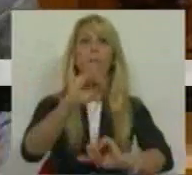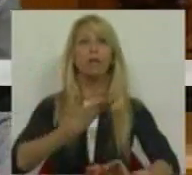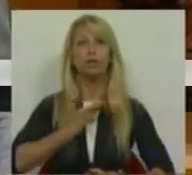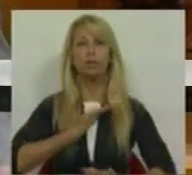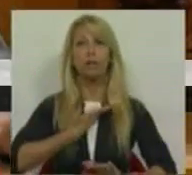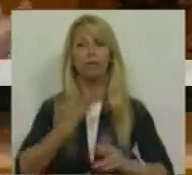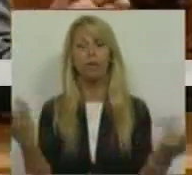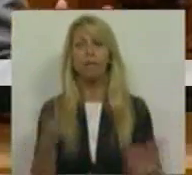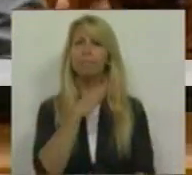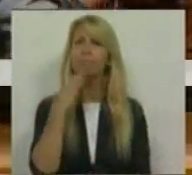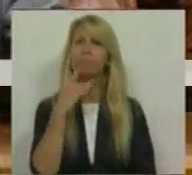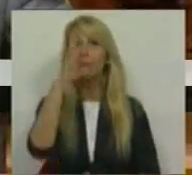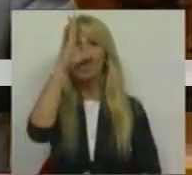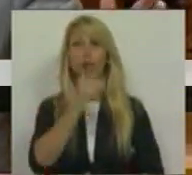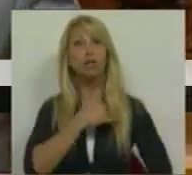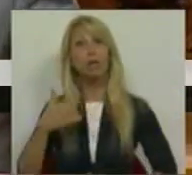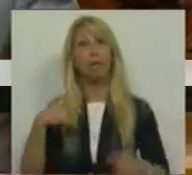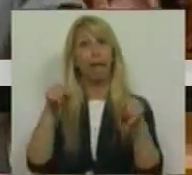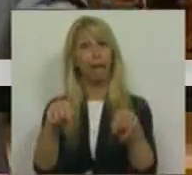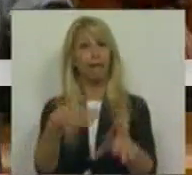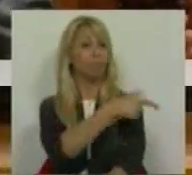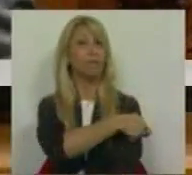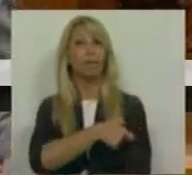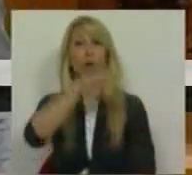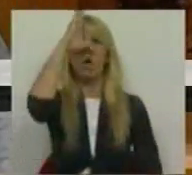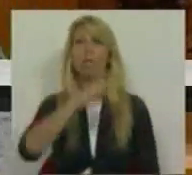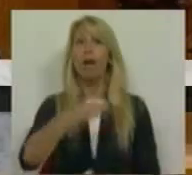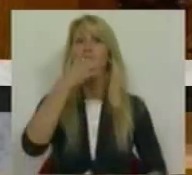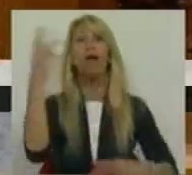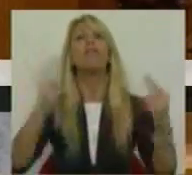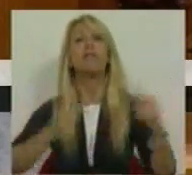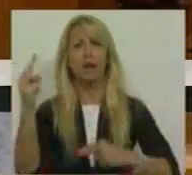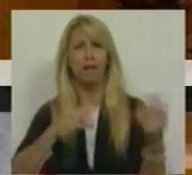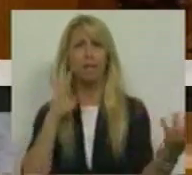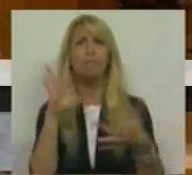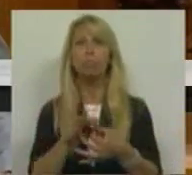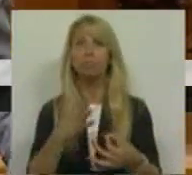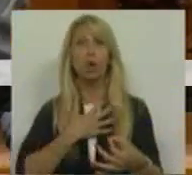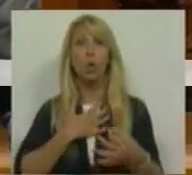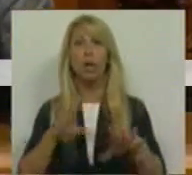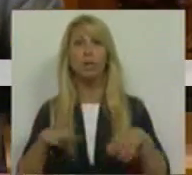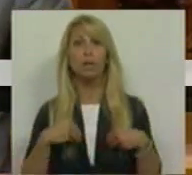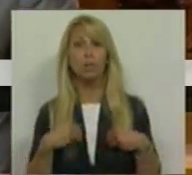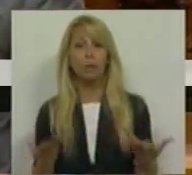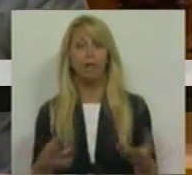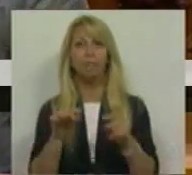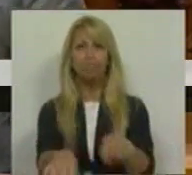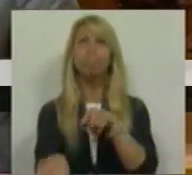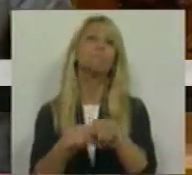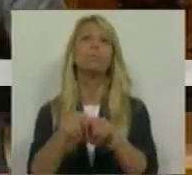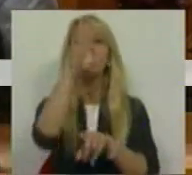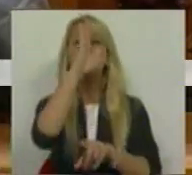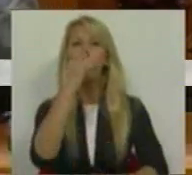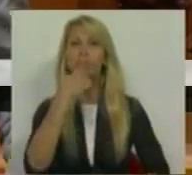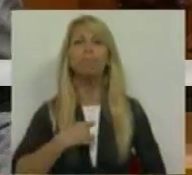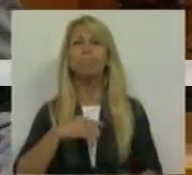o Ministro da Saúde, aqui representante do Governo para falar de finanças, não quis assumir. Esta política do Governo